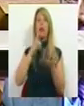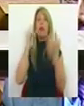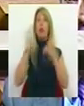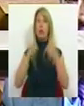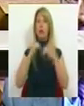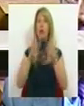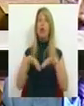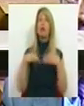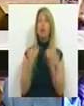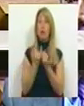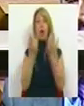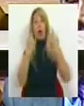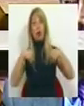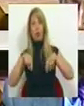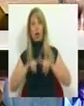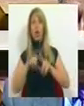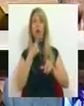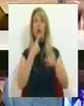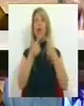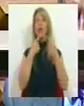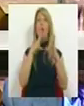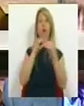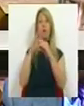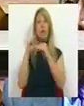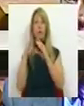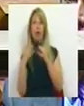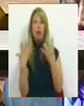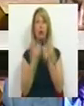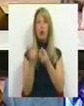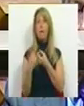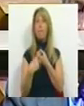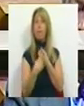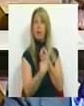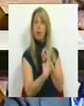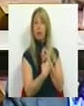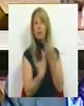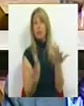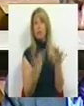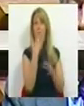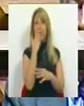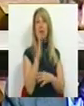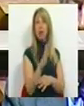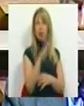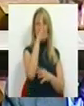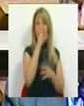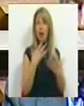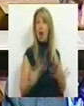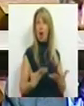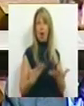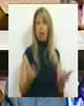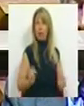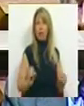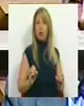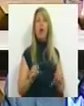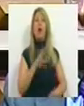social, reunindo e conversando com os parceiros. Procedimento que este Governo não teve. Os senhores falam